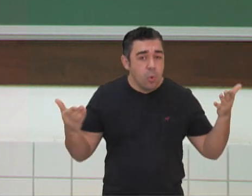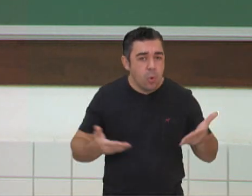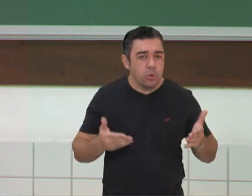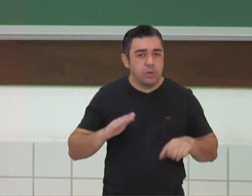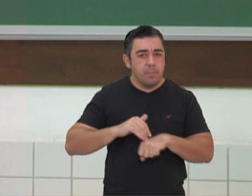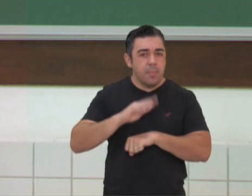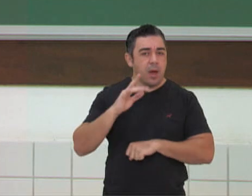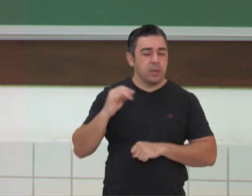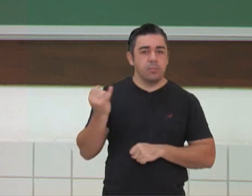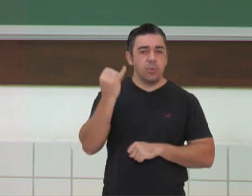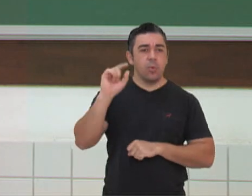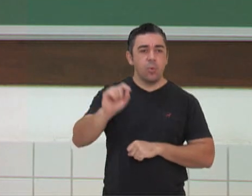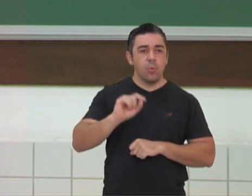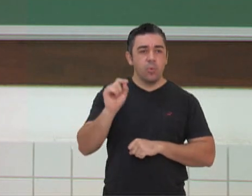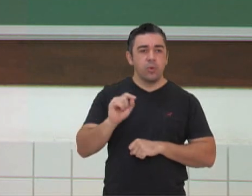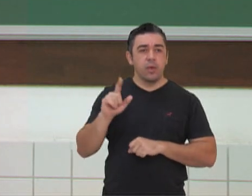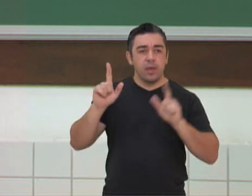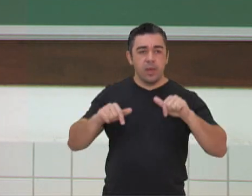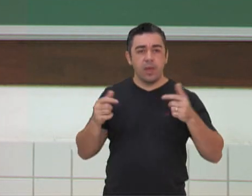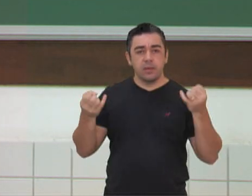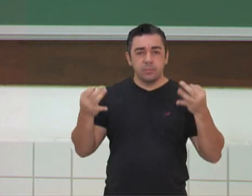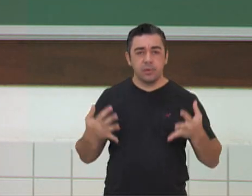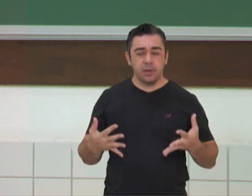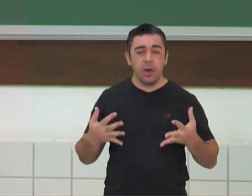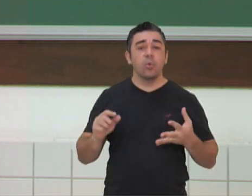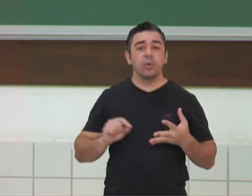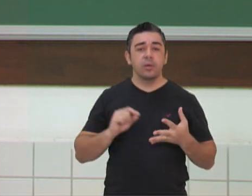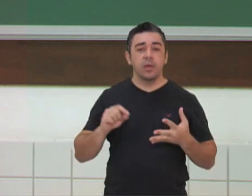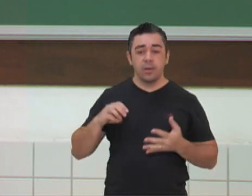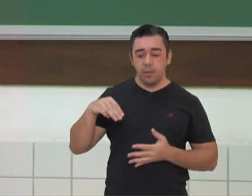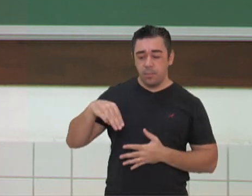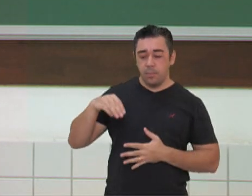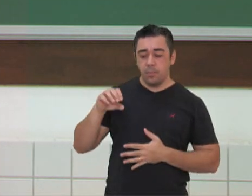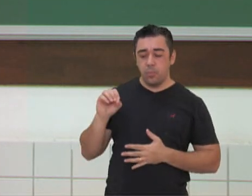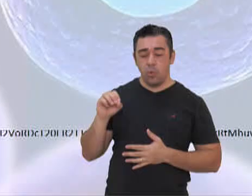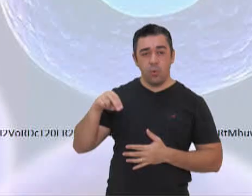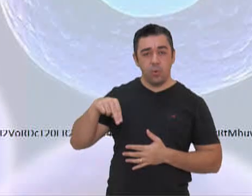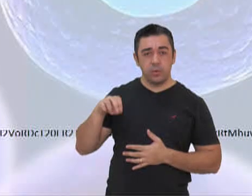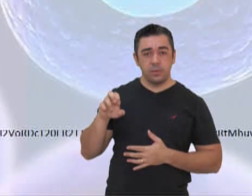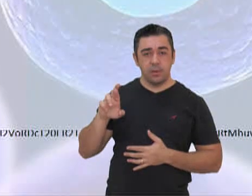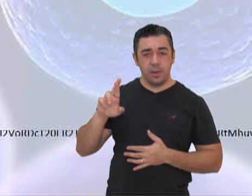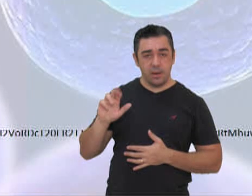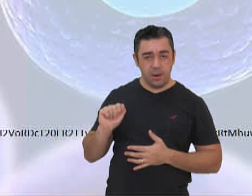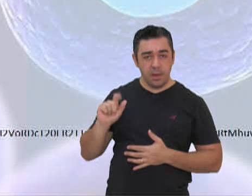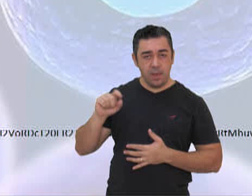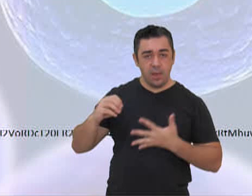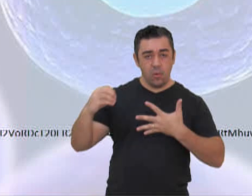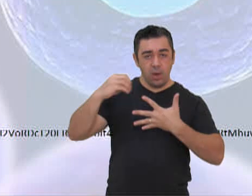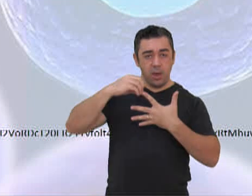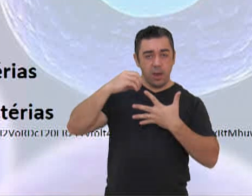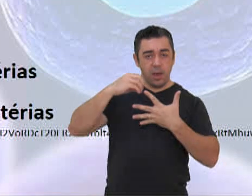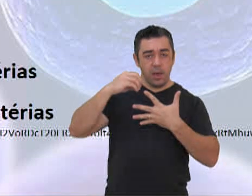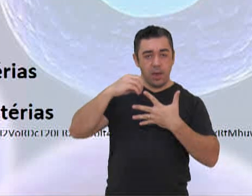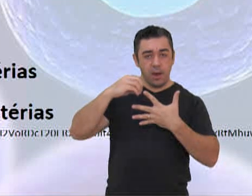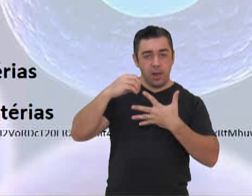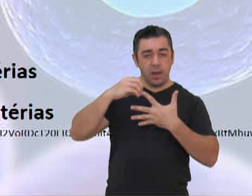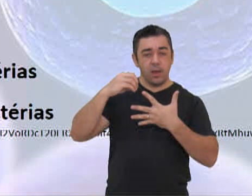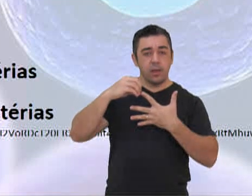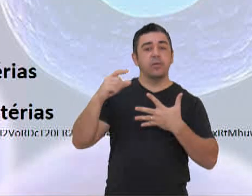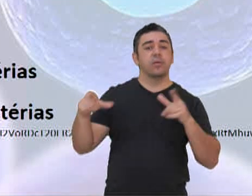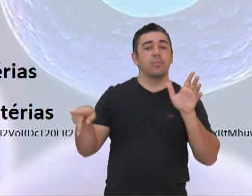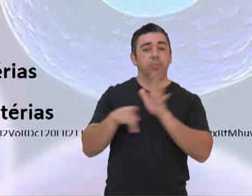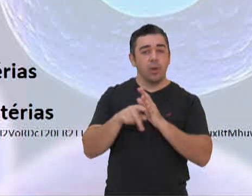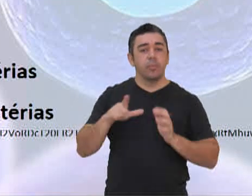mais importante é essa que a gente vai falar daqui a pouco, tá? Só lembrando aqui, que a gente acabou de falar, reino Monera, o único que tem célula